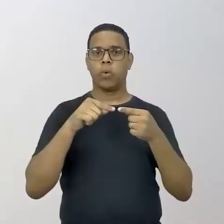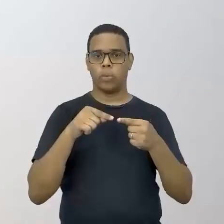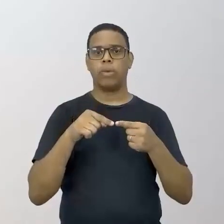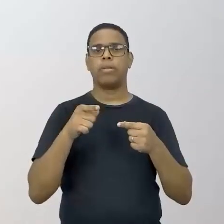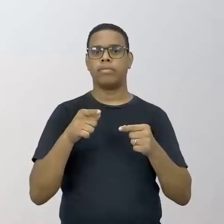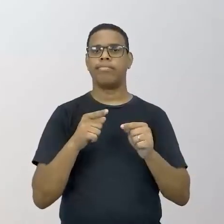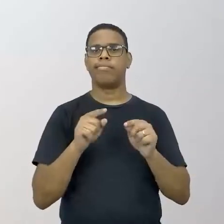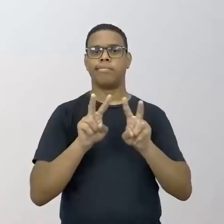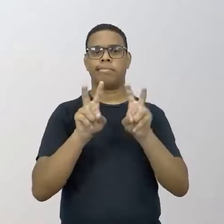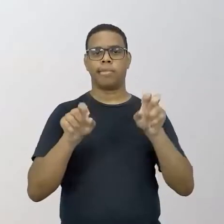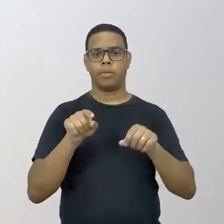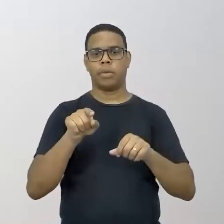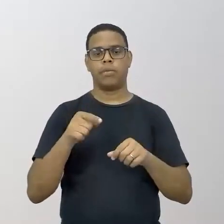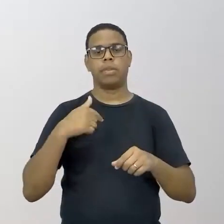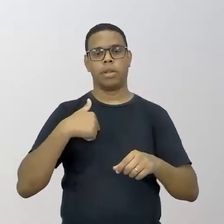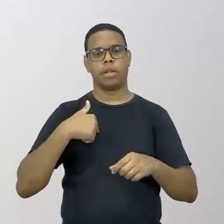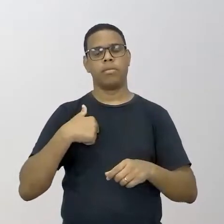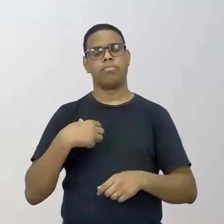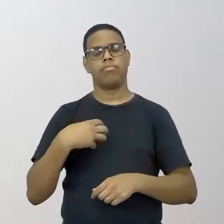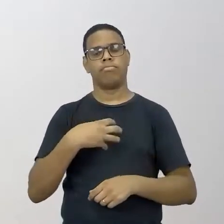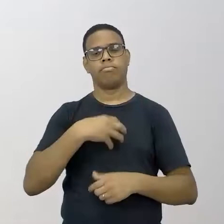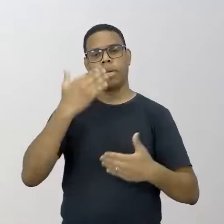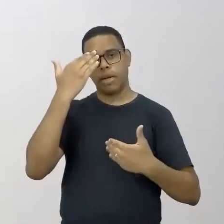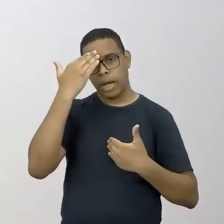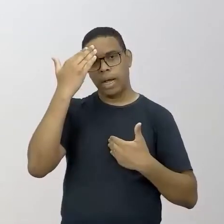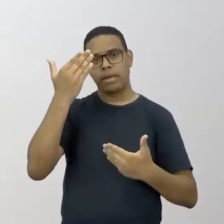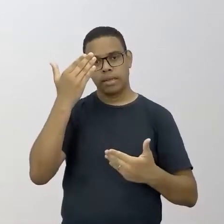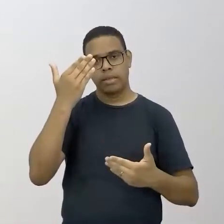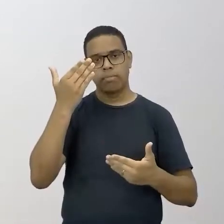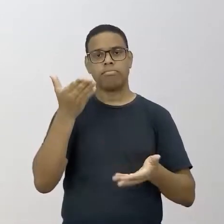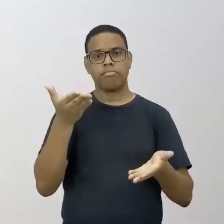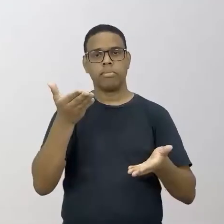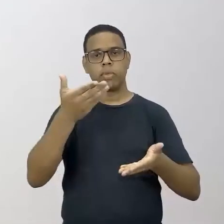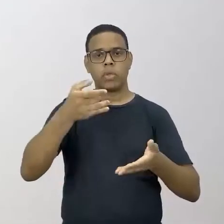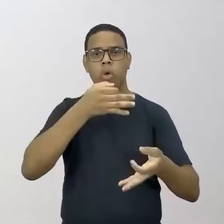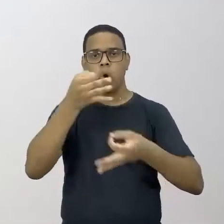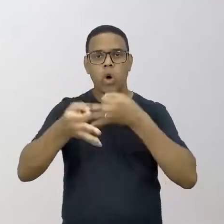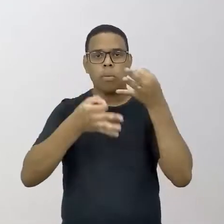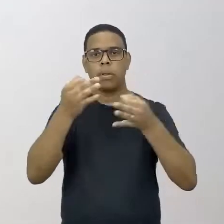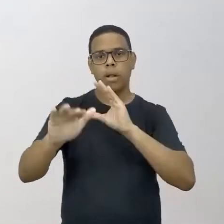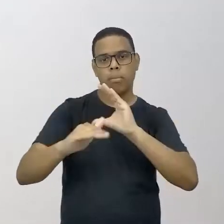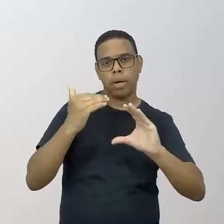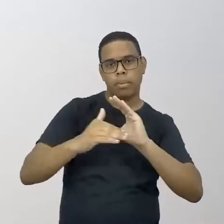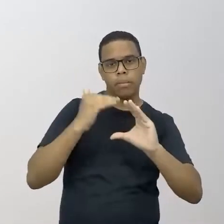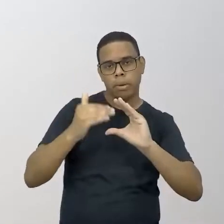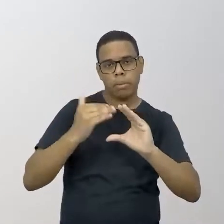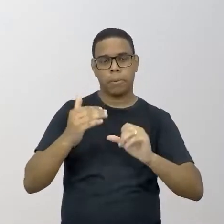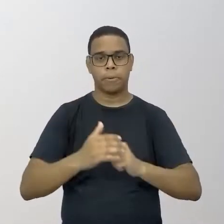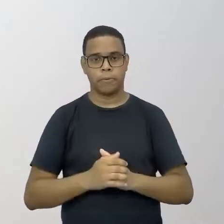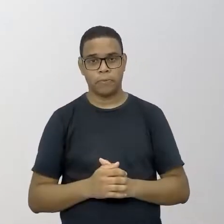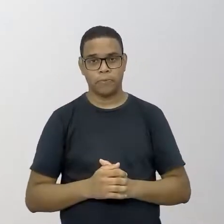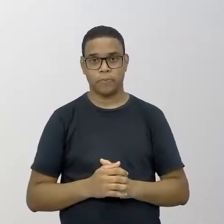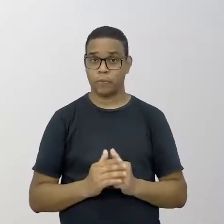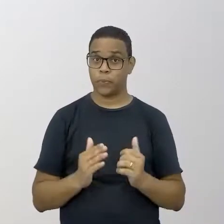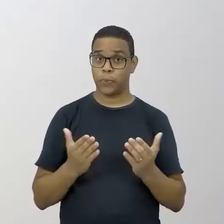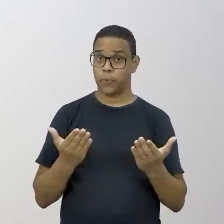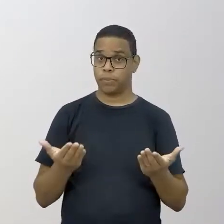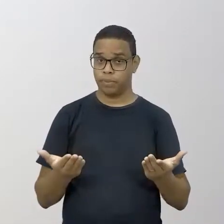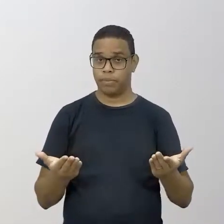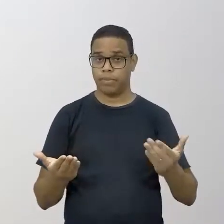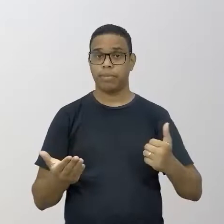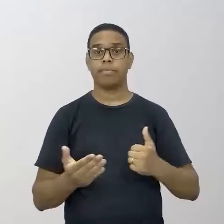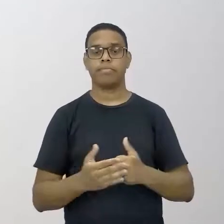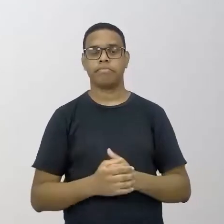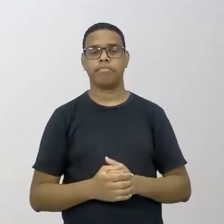também. E eu vou ficar muito grato de saber essas outras sugestões, né? Então, pessoal, o que eu vou